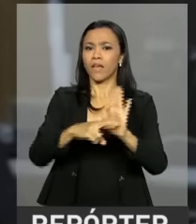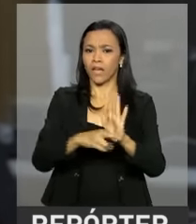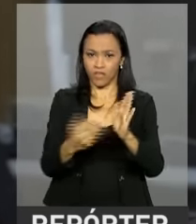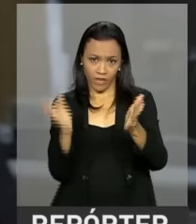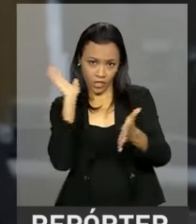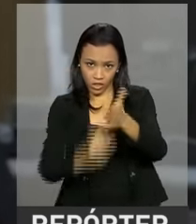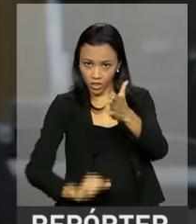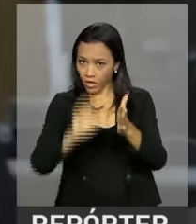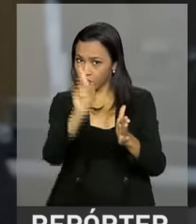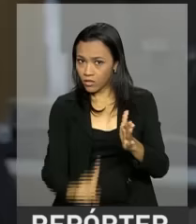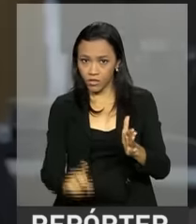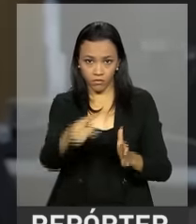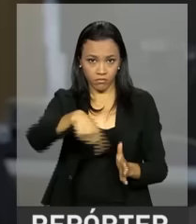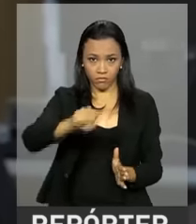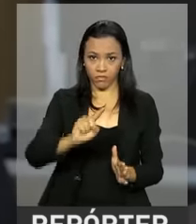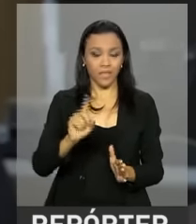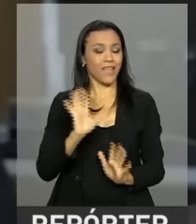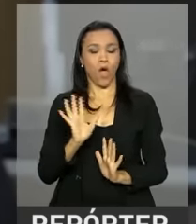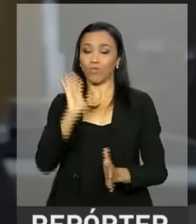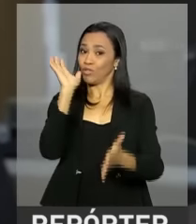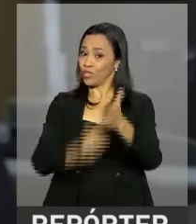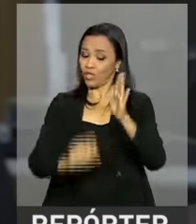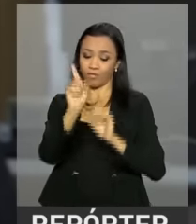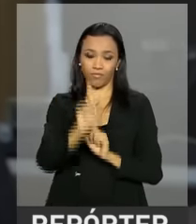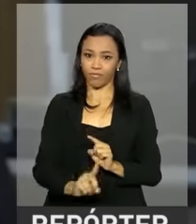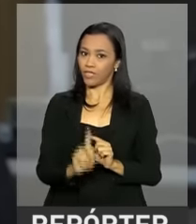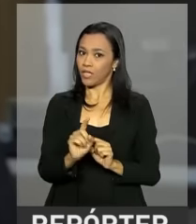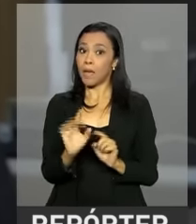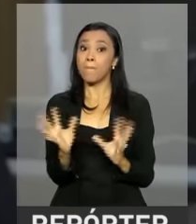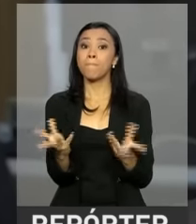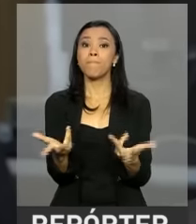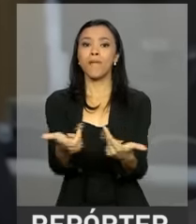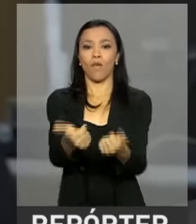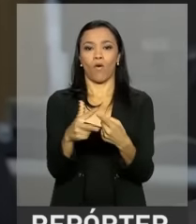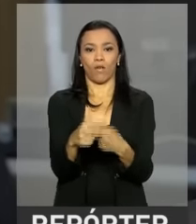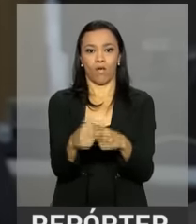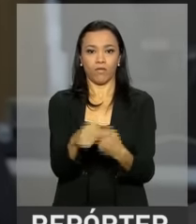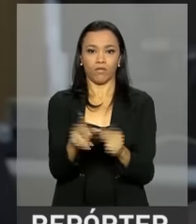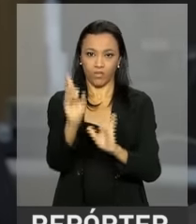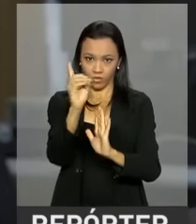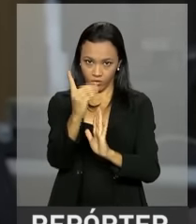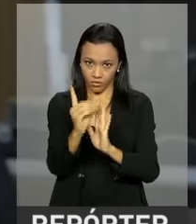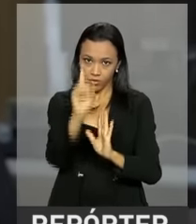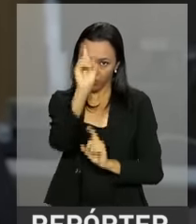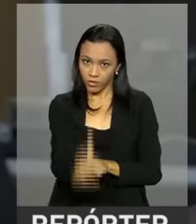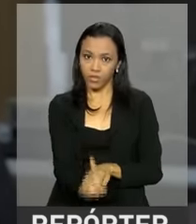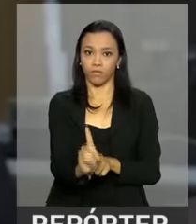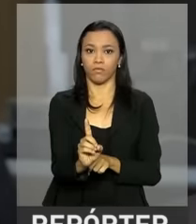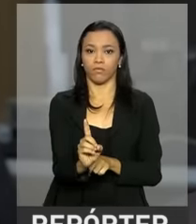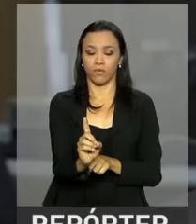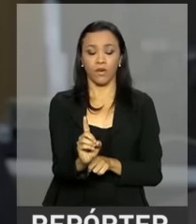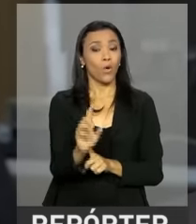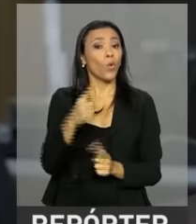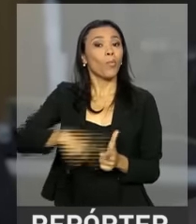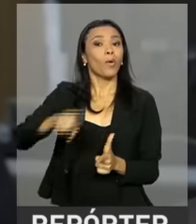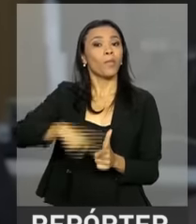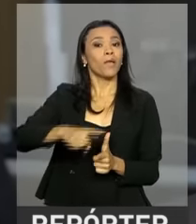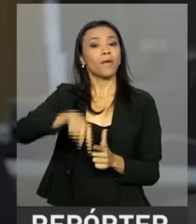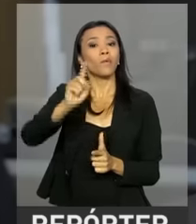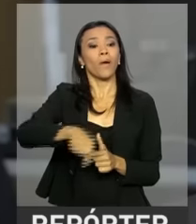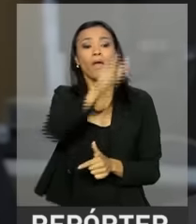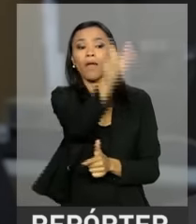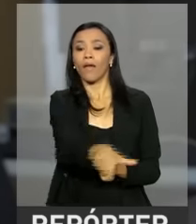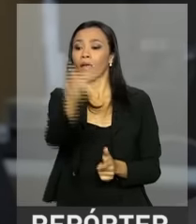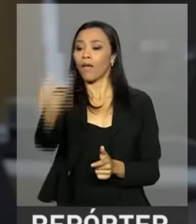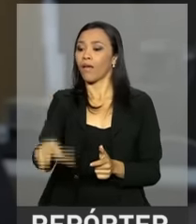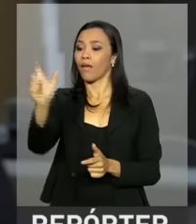trabalhadores direito você não revoga direito você aprimora o O problema não é o trabalhador não é a